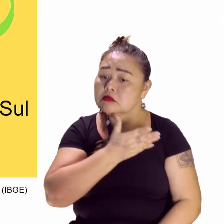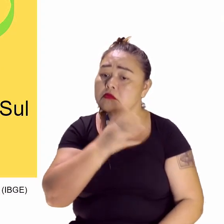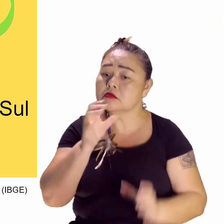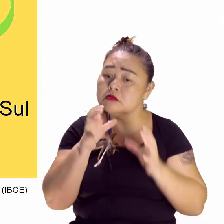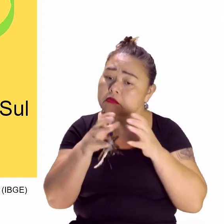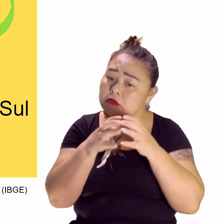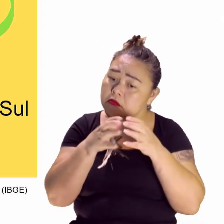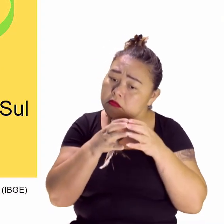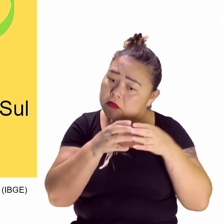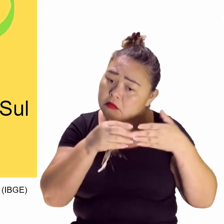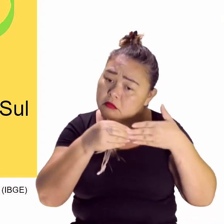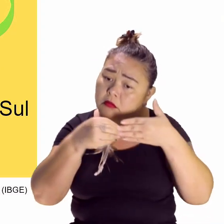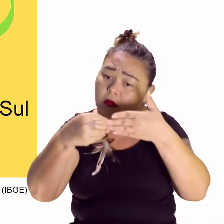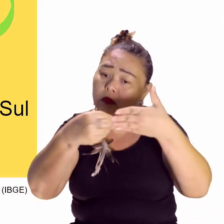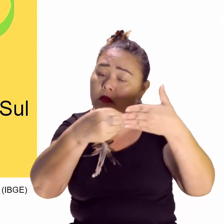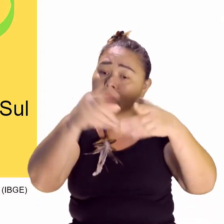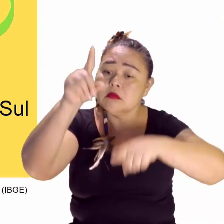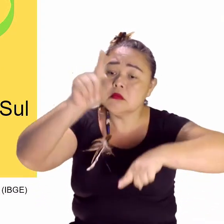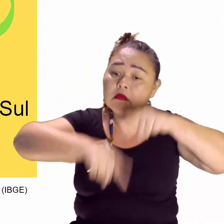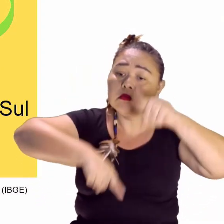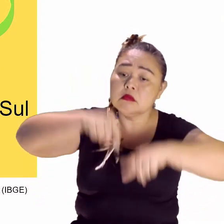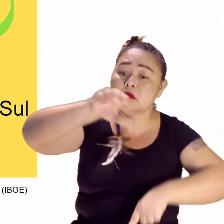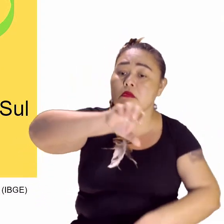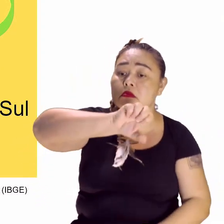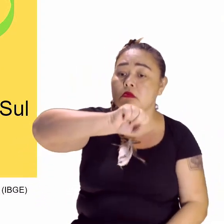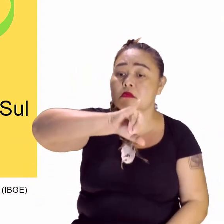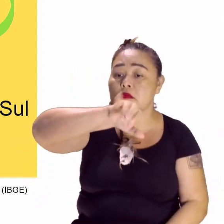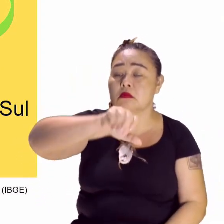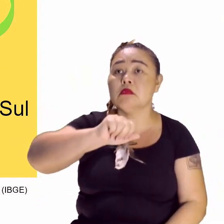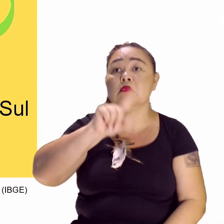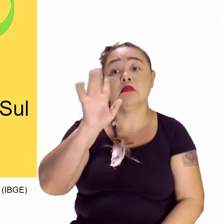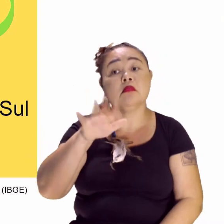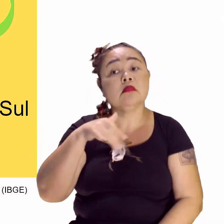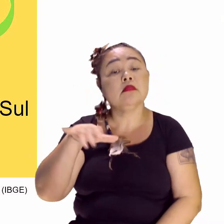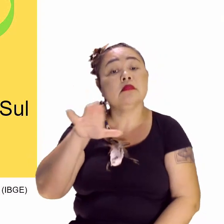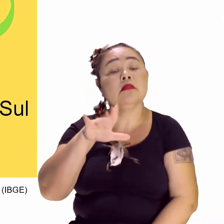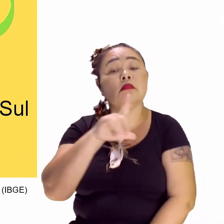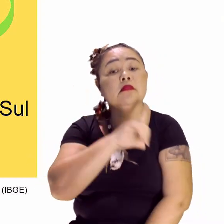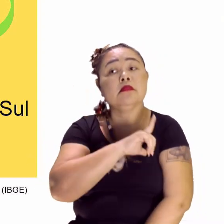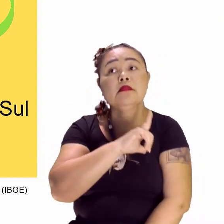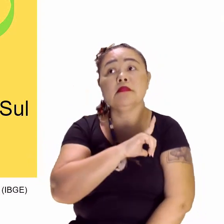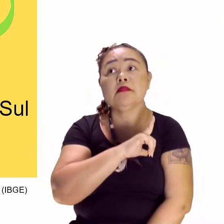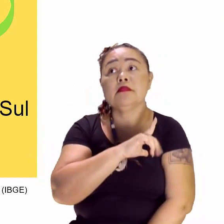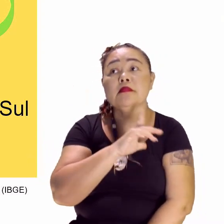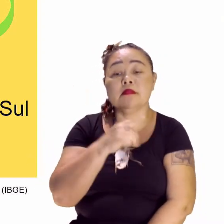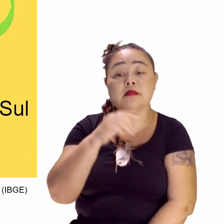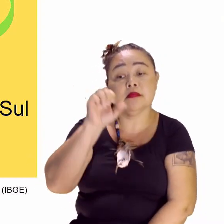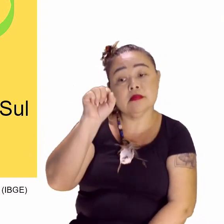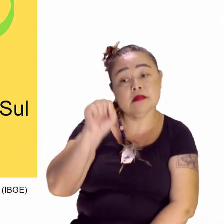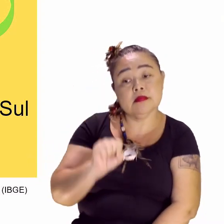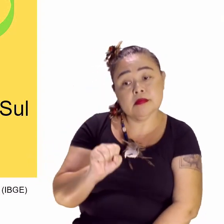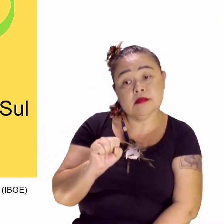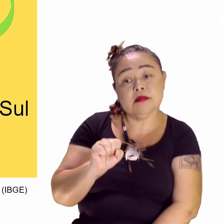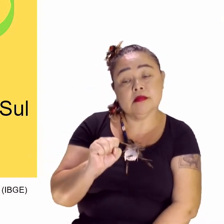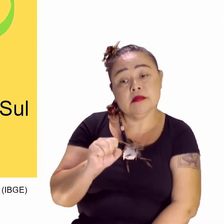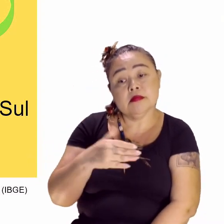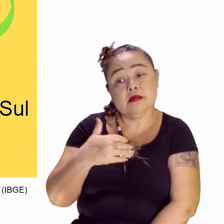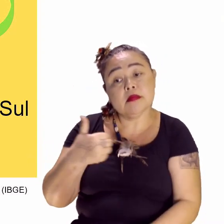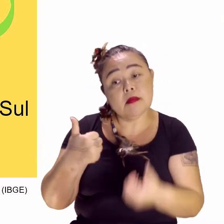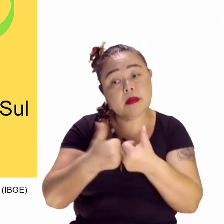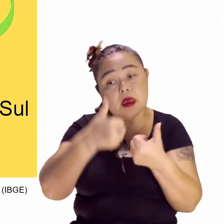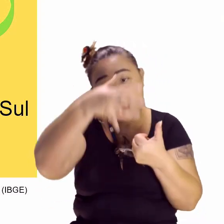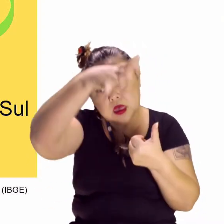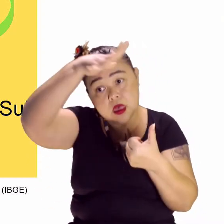escoação da escoamento da produção de soja né exato ali nós temos ó Sul de Rondônia está mais próximo Mato Grosso